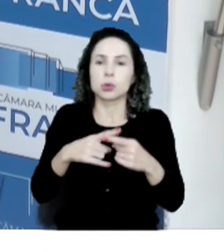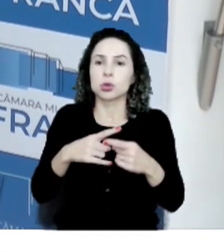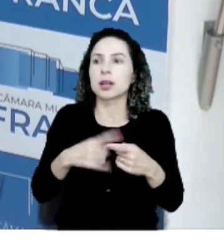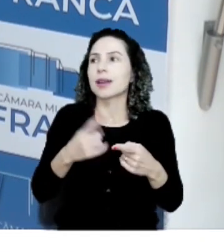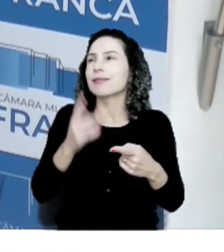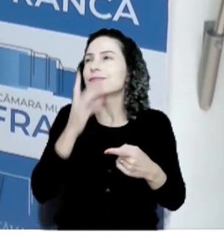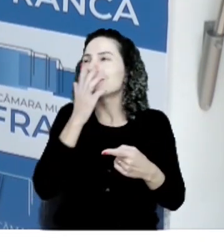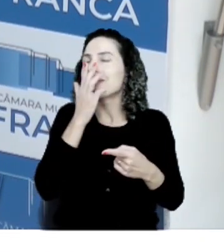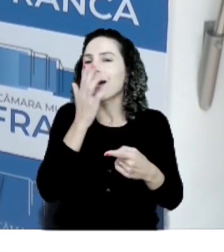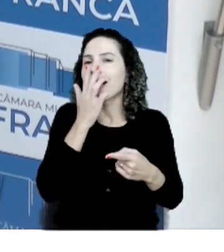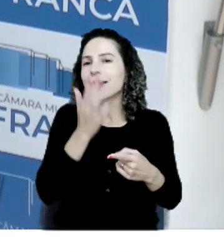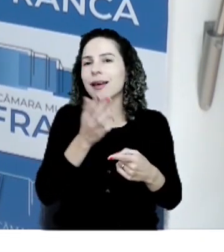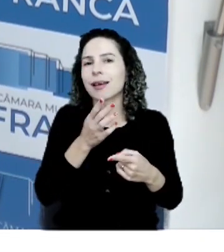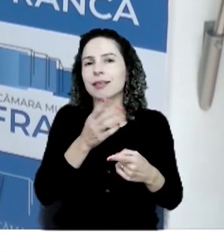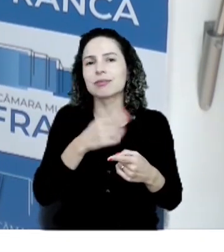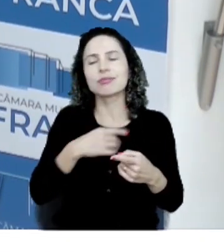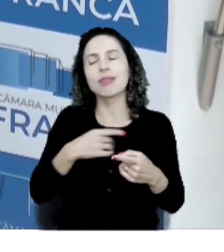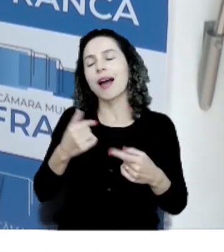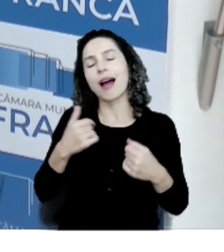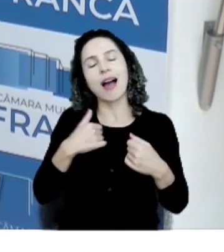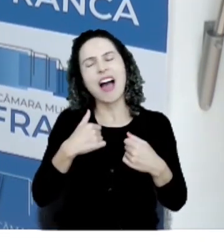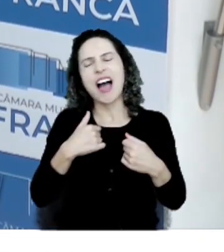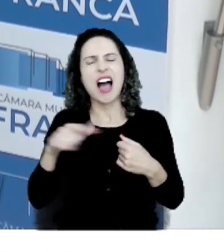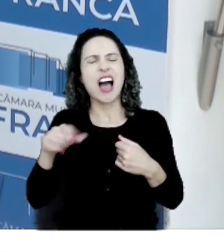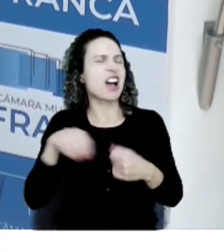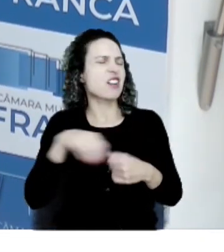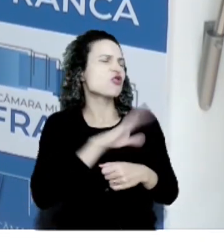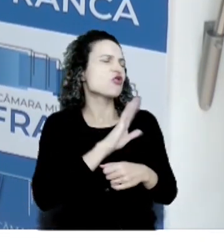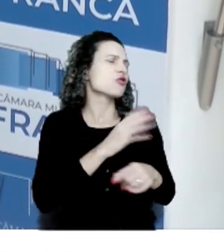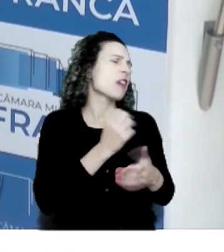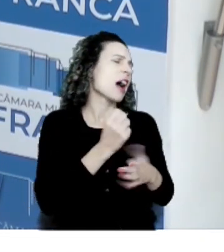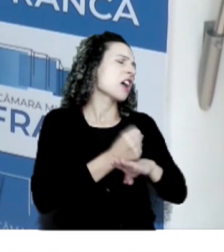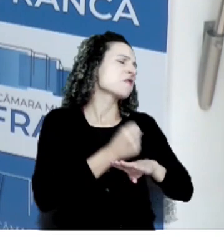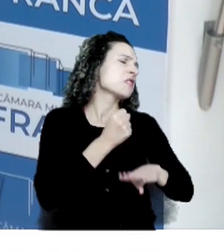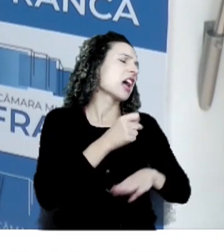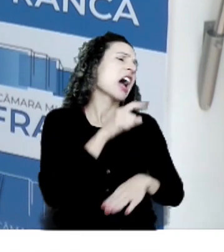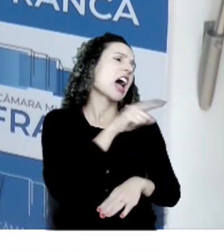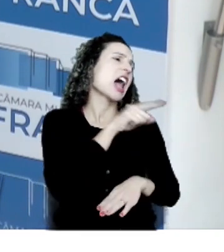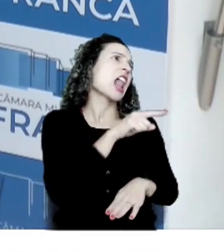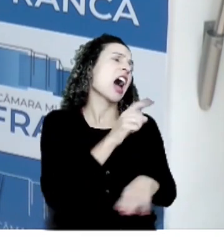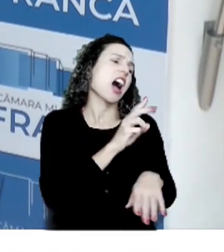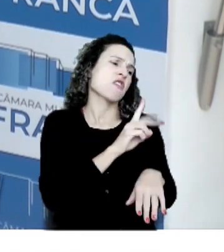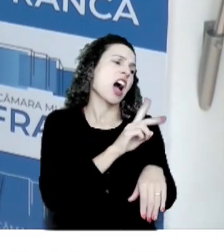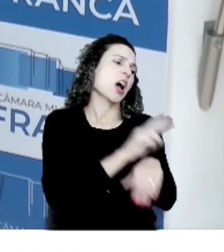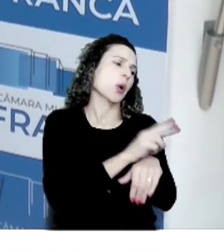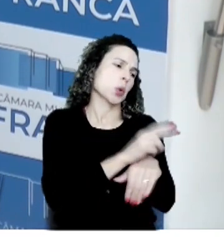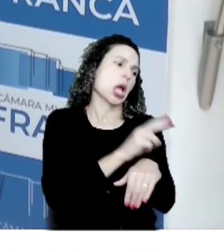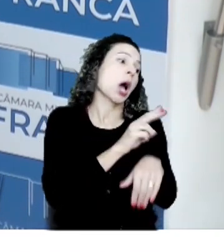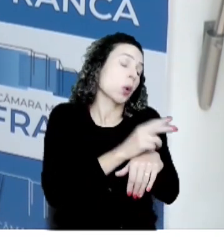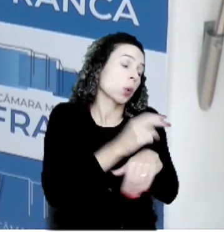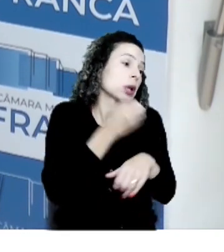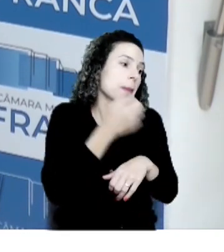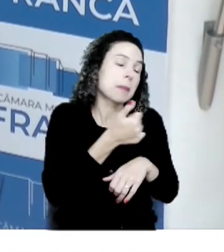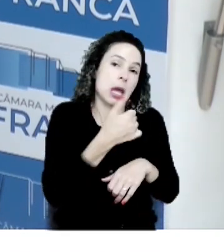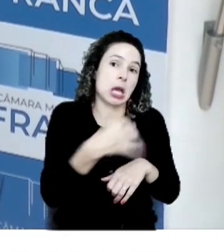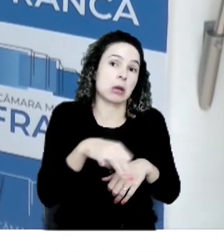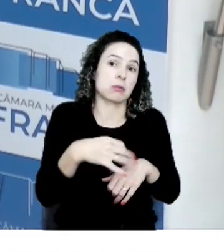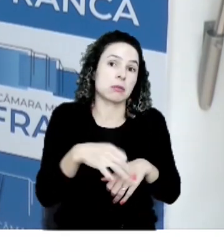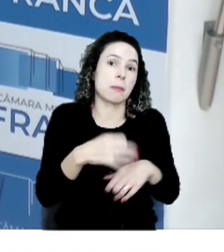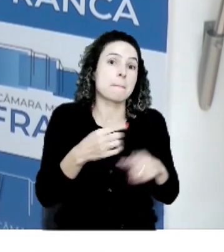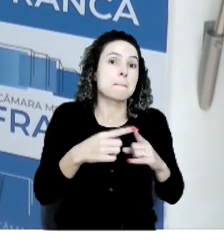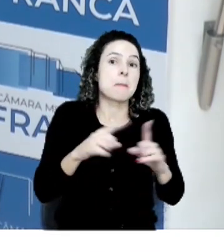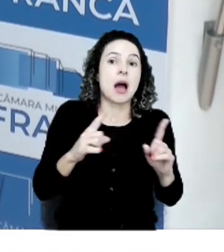estar falando, pô, não, vamos mandar para Franca, que lá eles vão cuidar e cuida bem, mas a